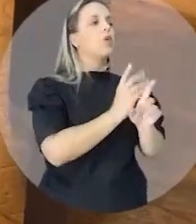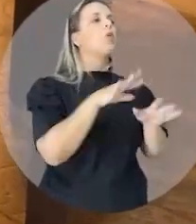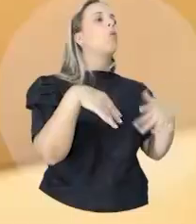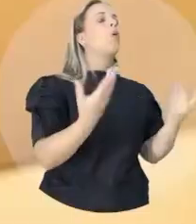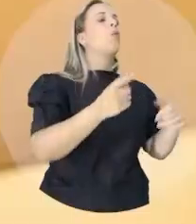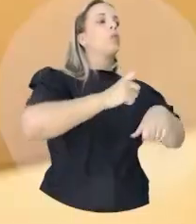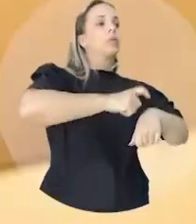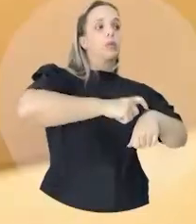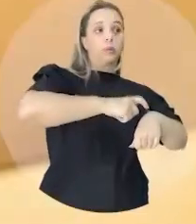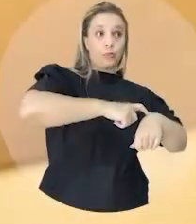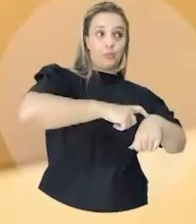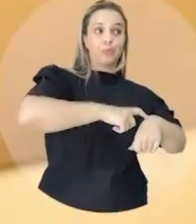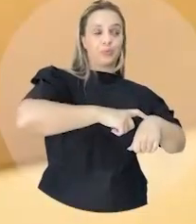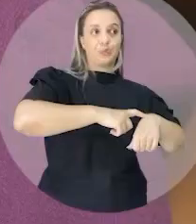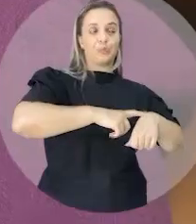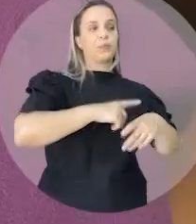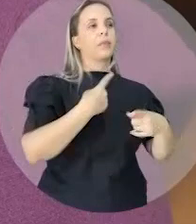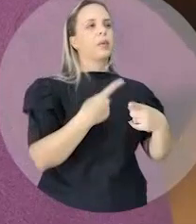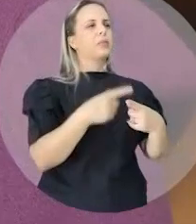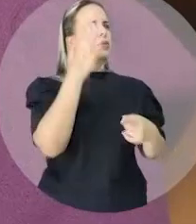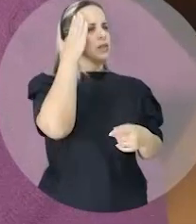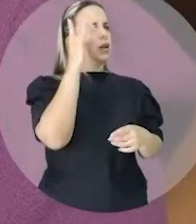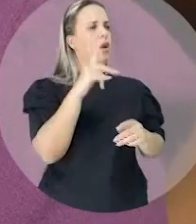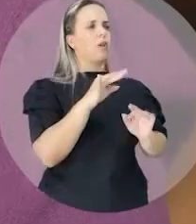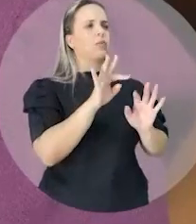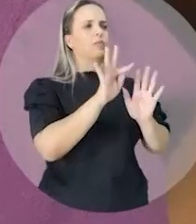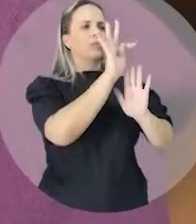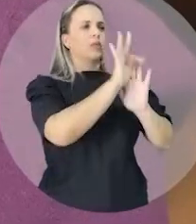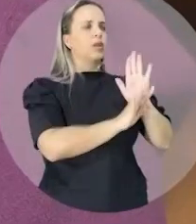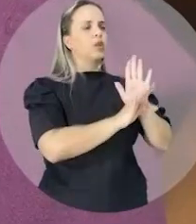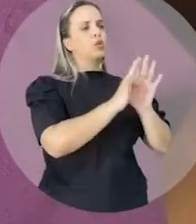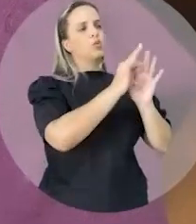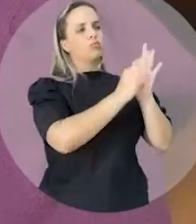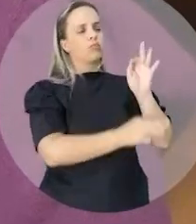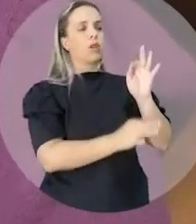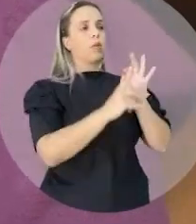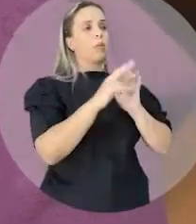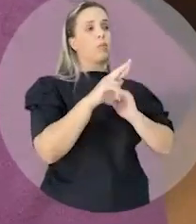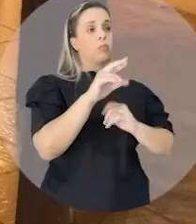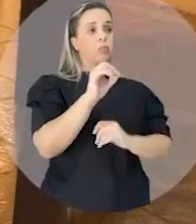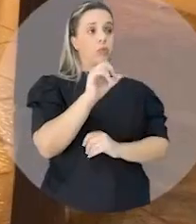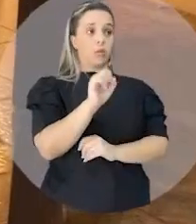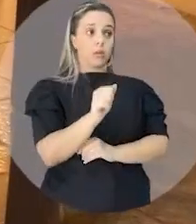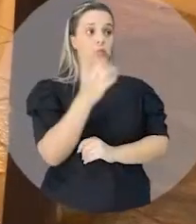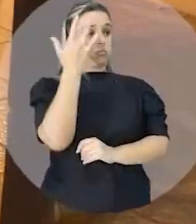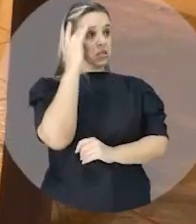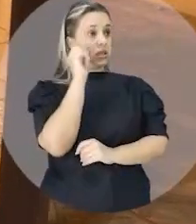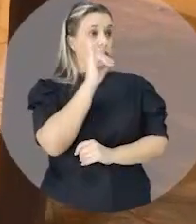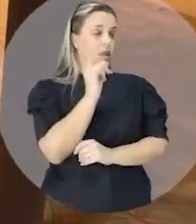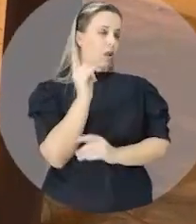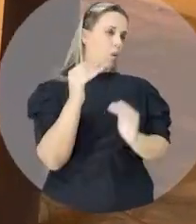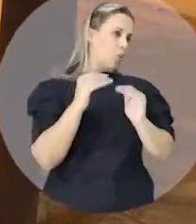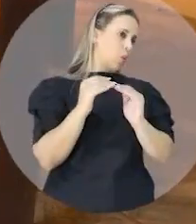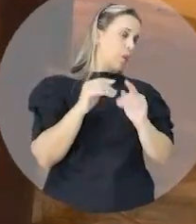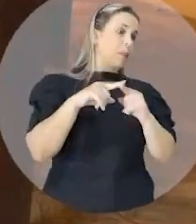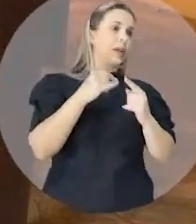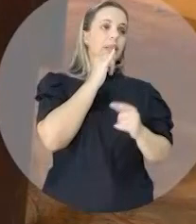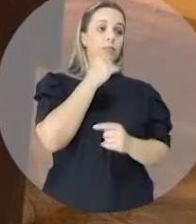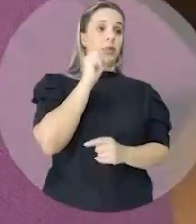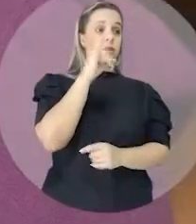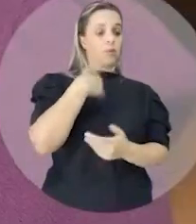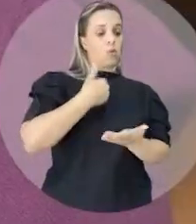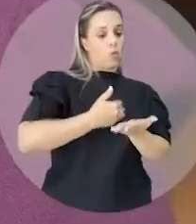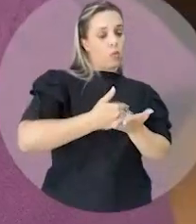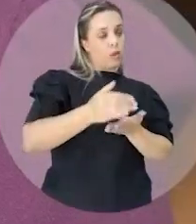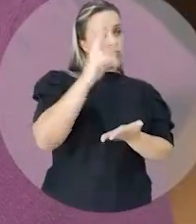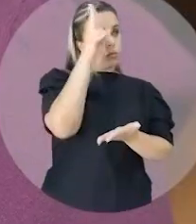narrar, porque a prosa, pelo menos, eu não sei se para Marli é assim, mas comigo, se eu começo a